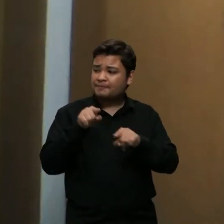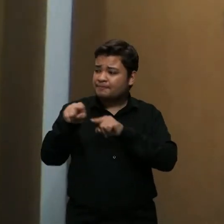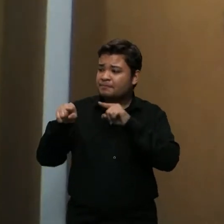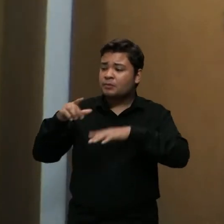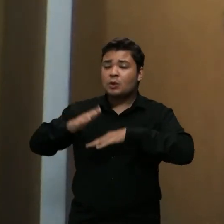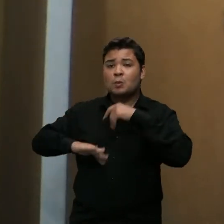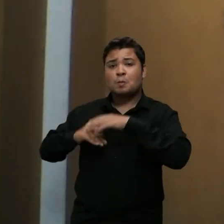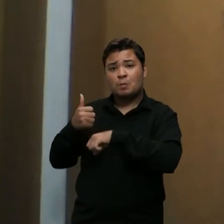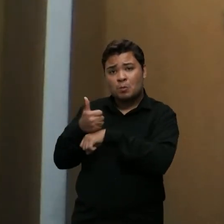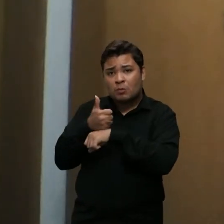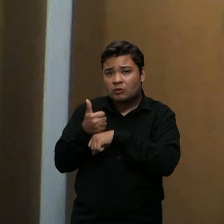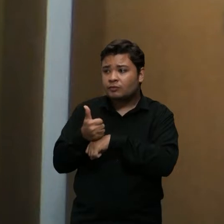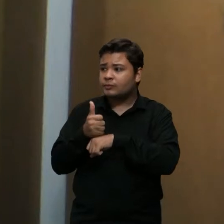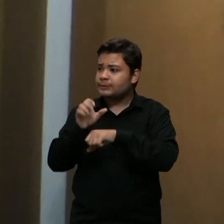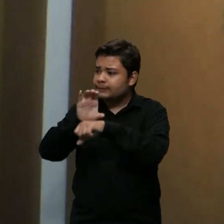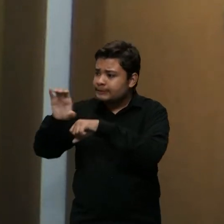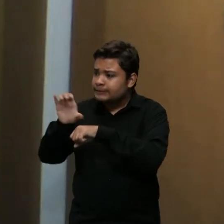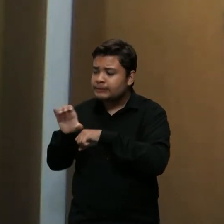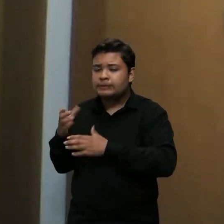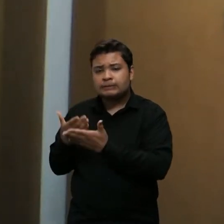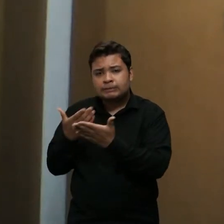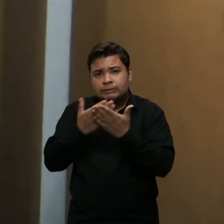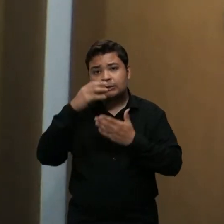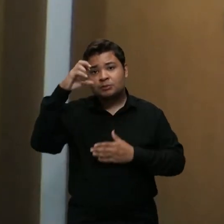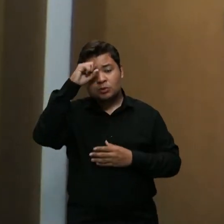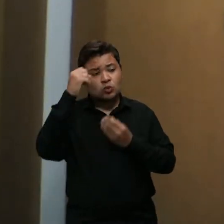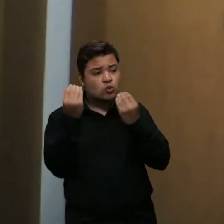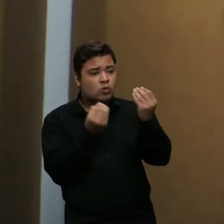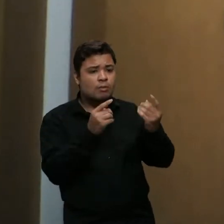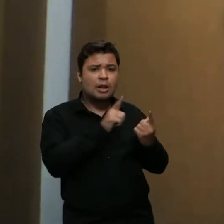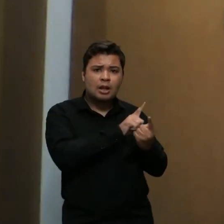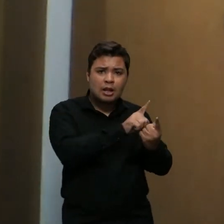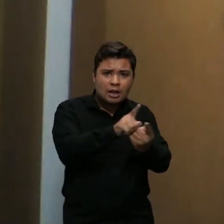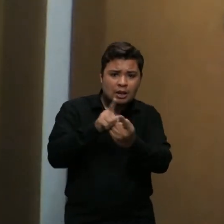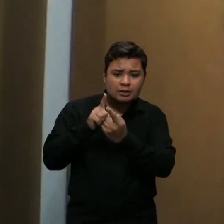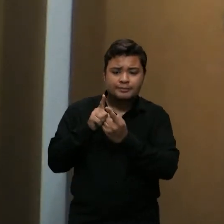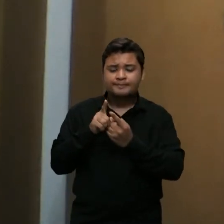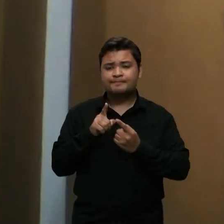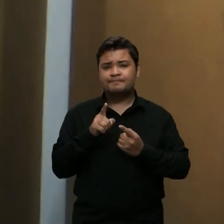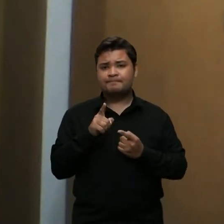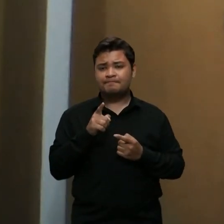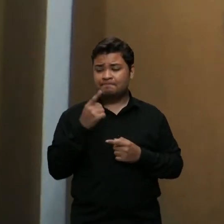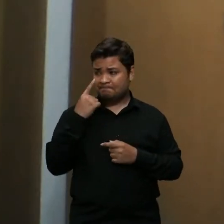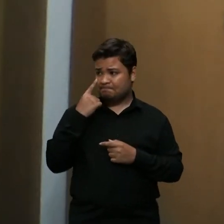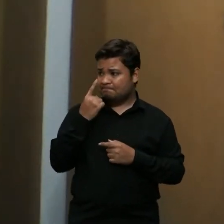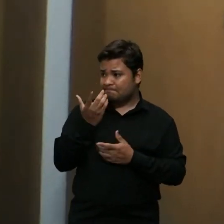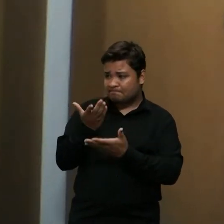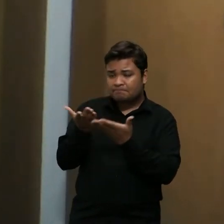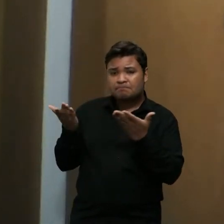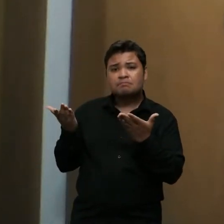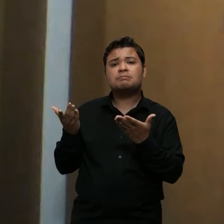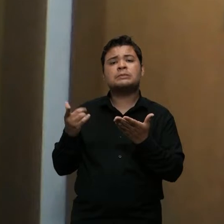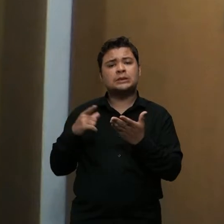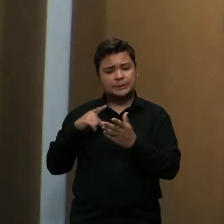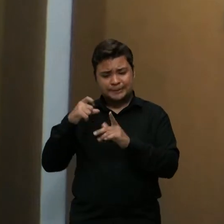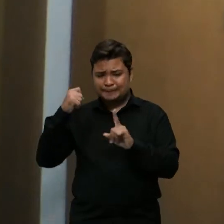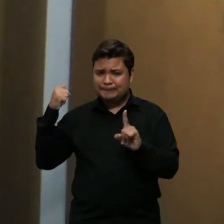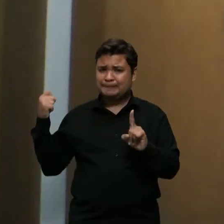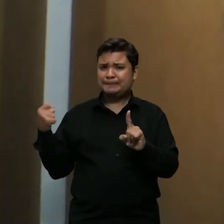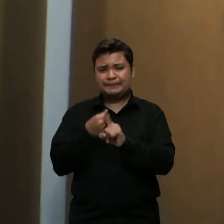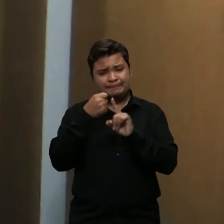possam atender essa demanda específica, ou seja, uma série de impactos,